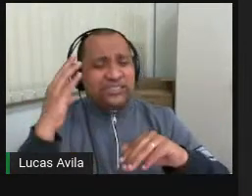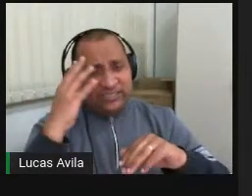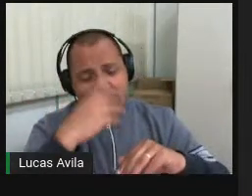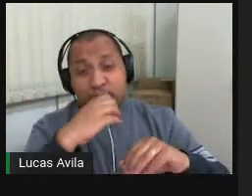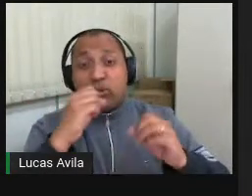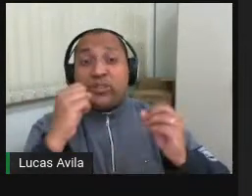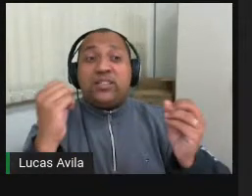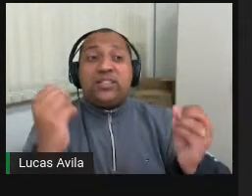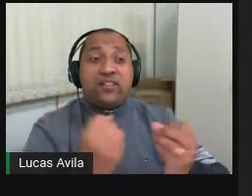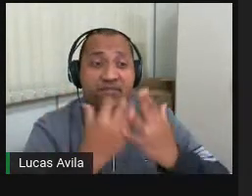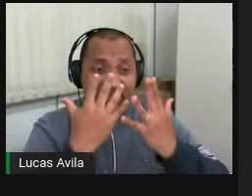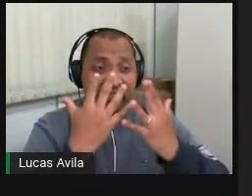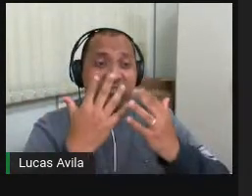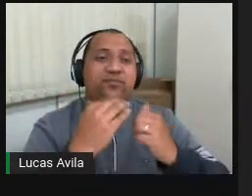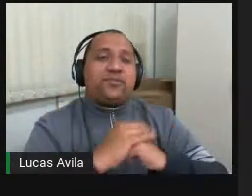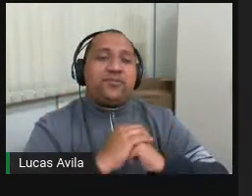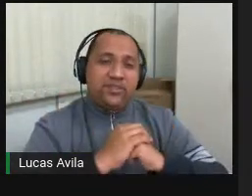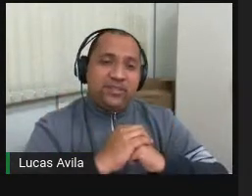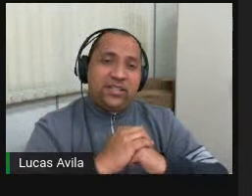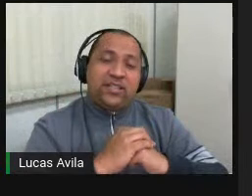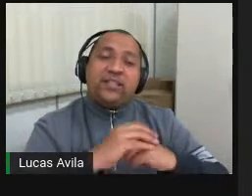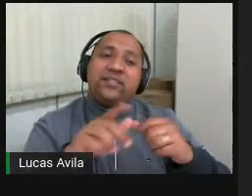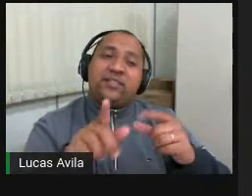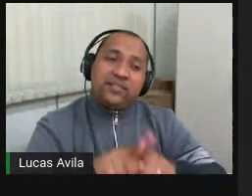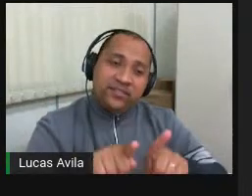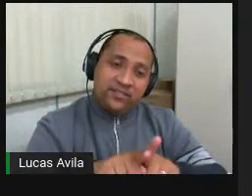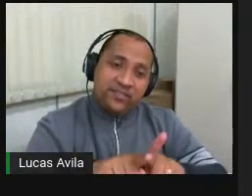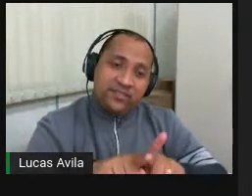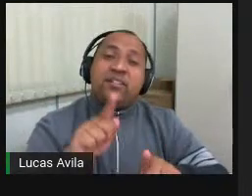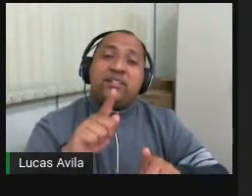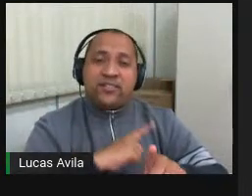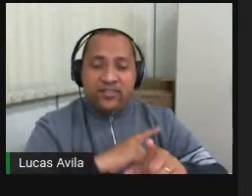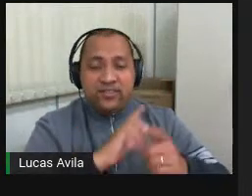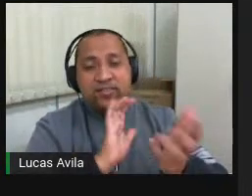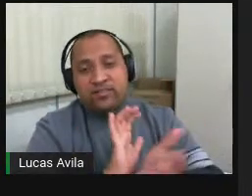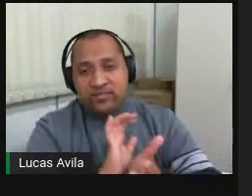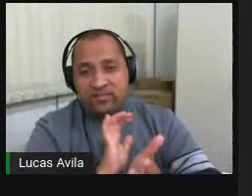evento, aos nossos colegas